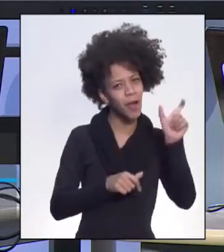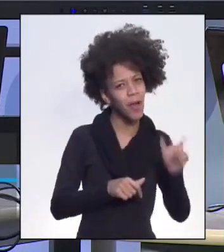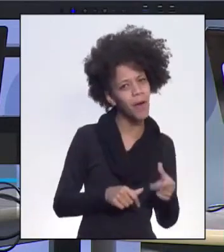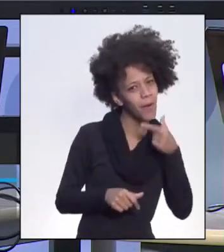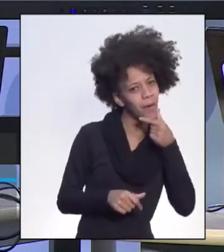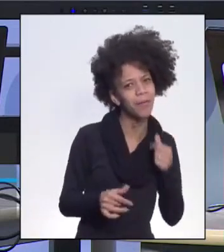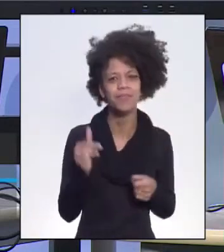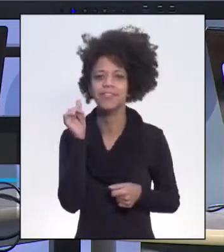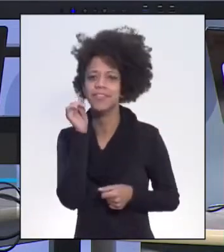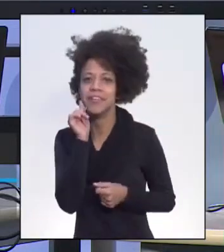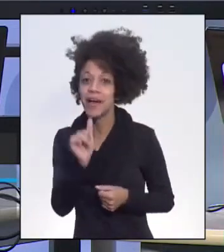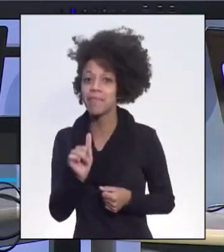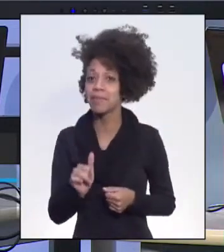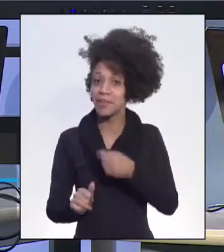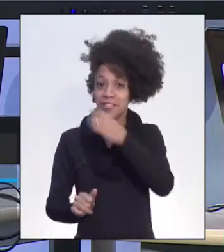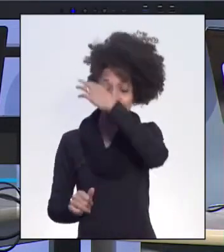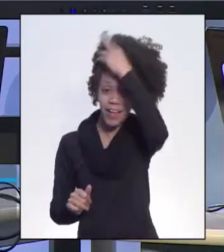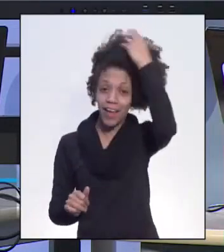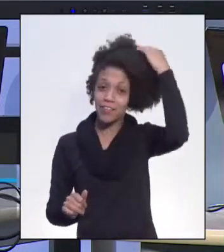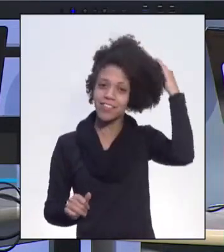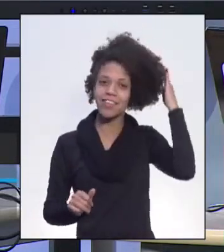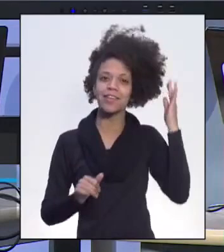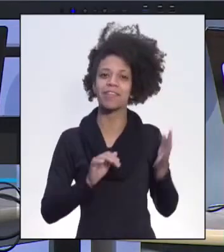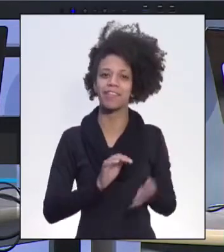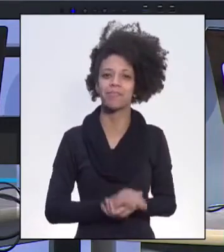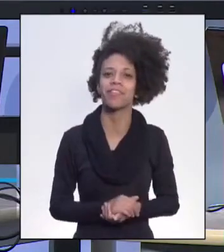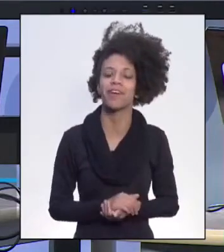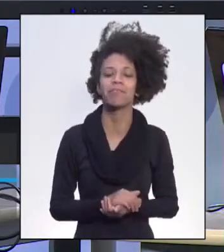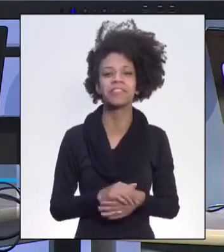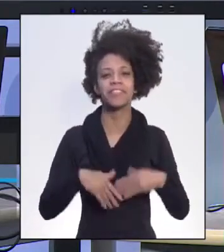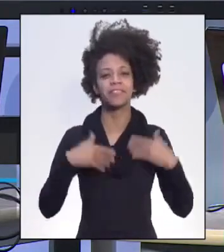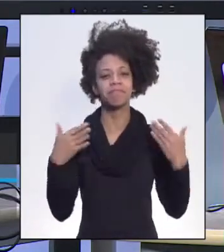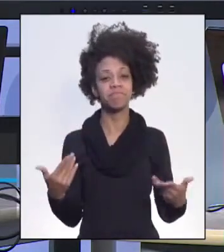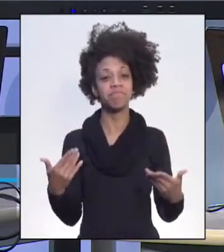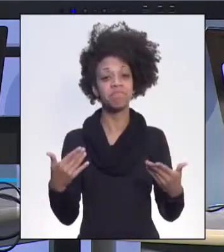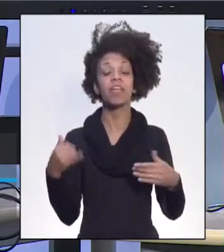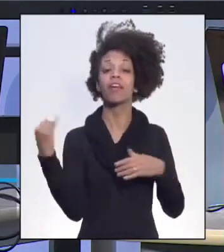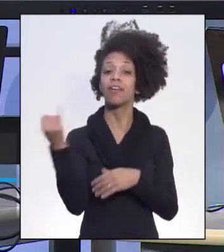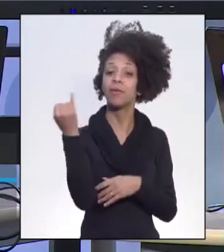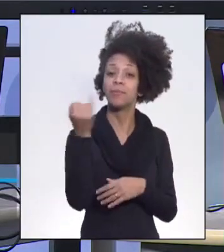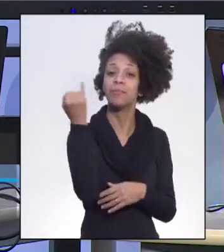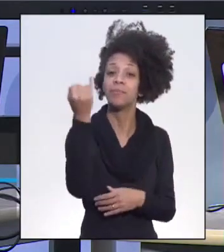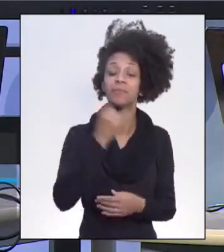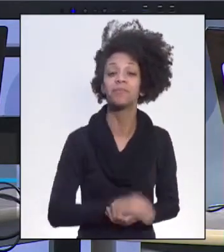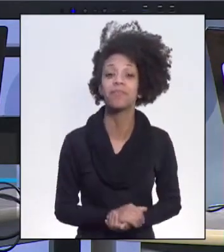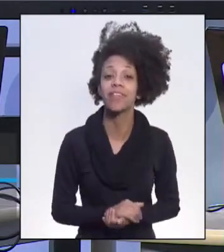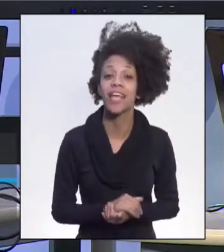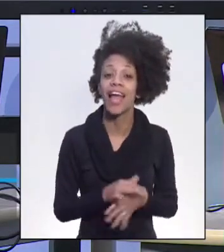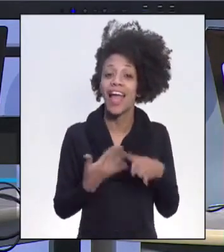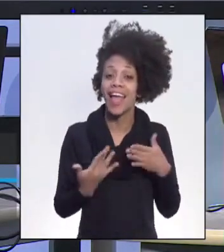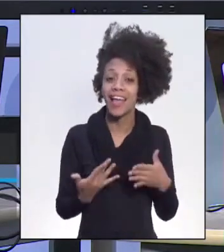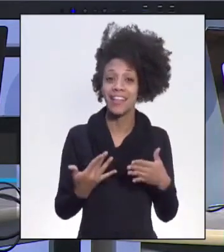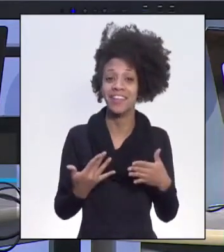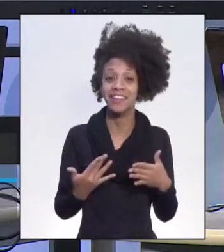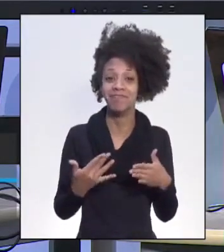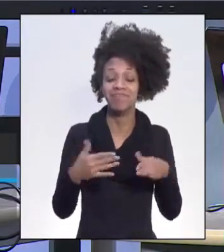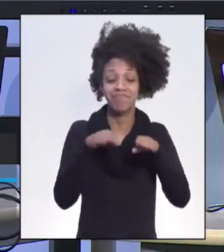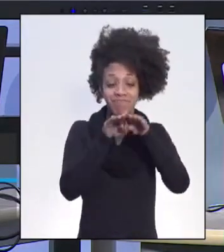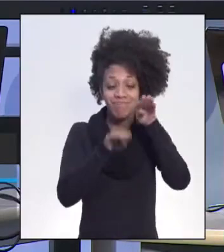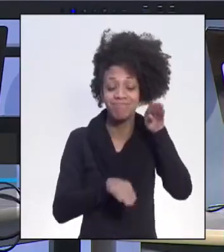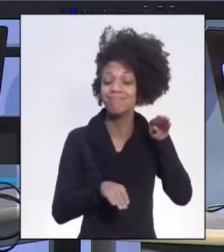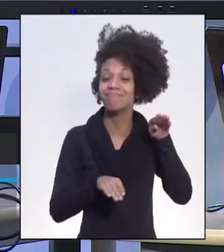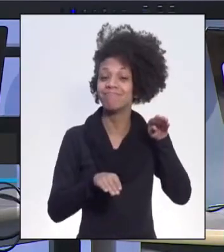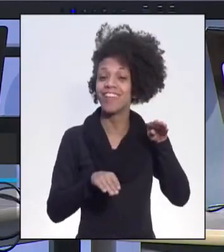com pessoas dentro da sua diversidade e da sua pluralidade. É importante desmistificar, descriminalizar o